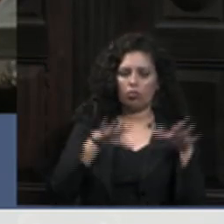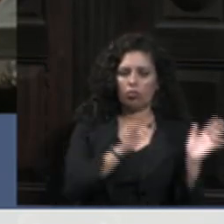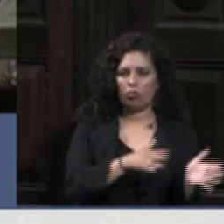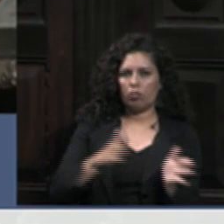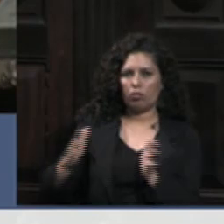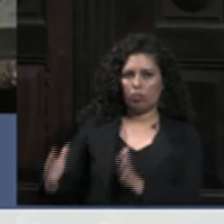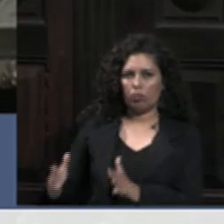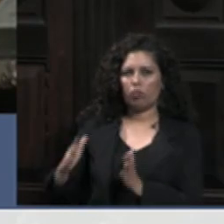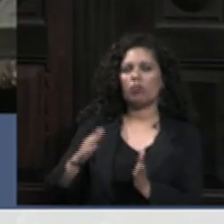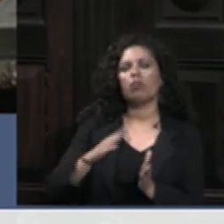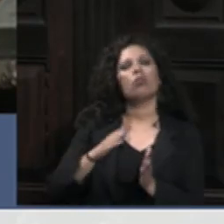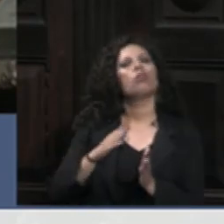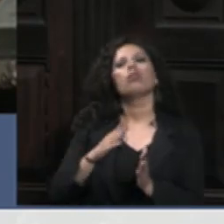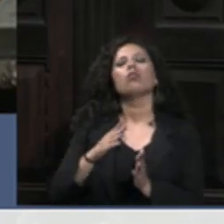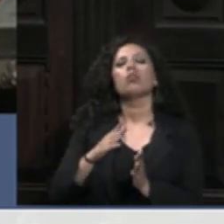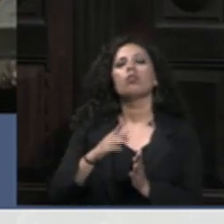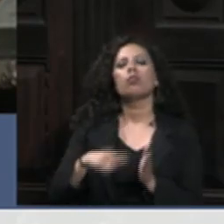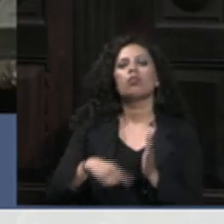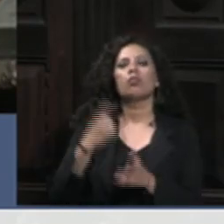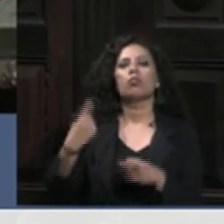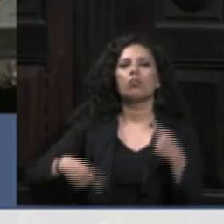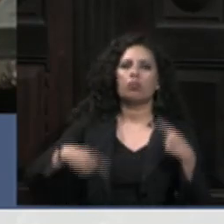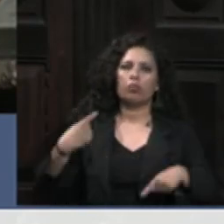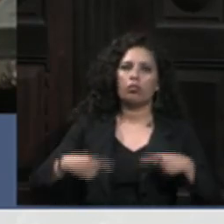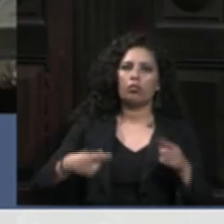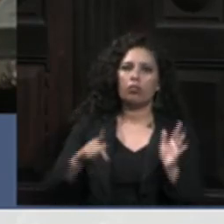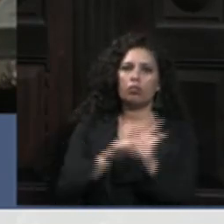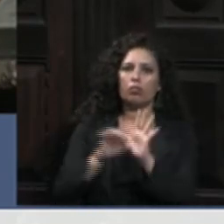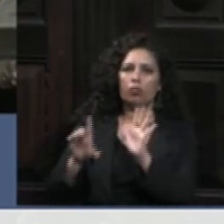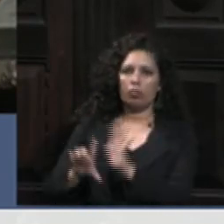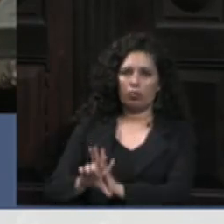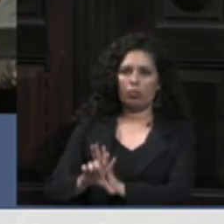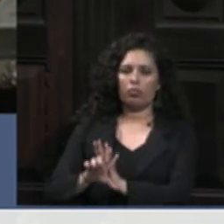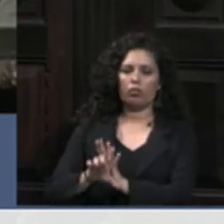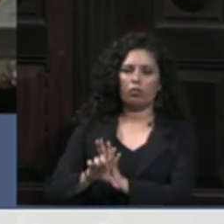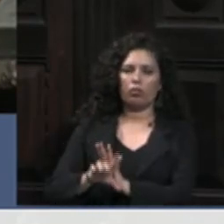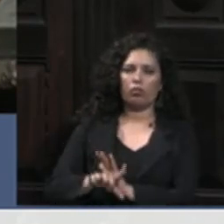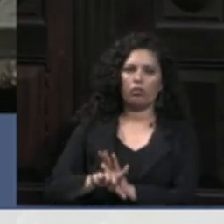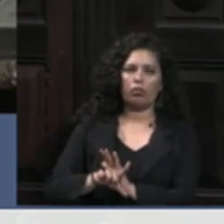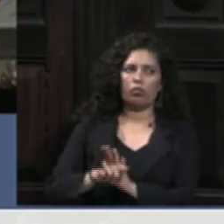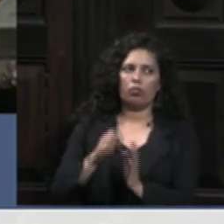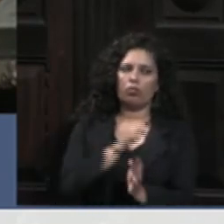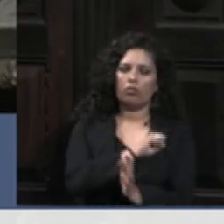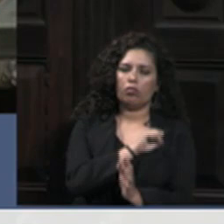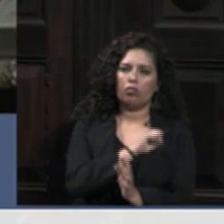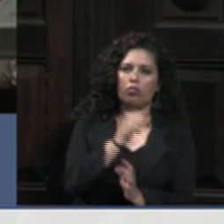tramitação ordinária, em primeira discussão, projeto de lei número